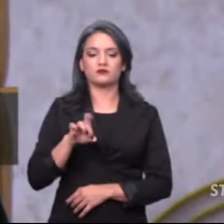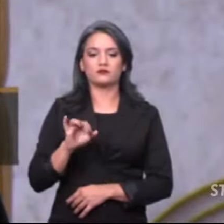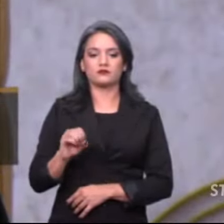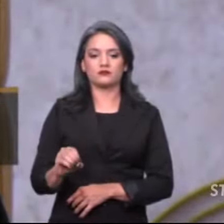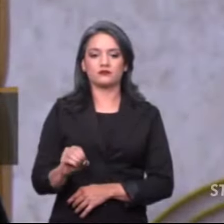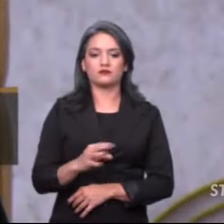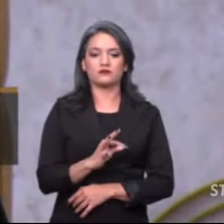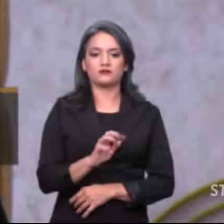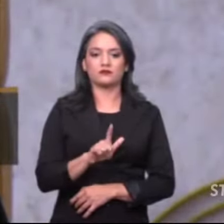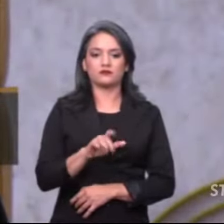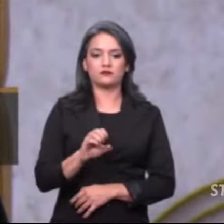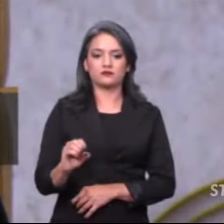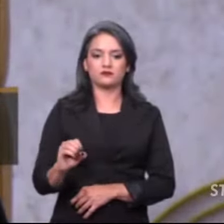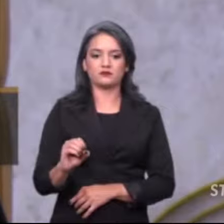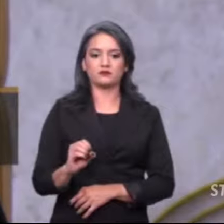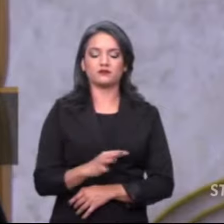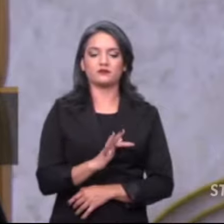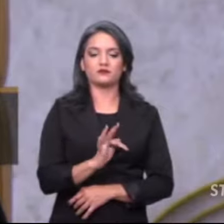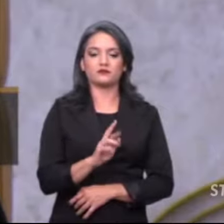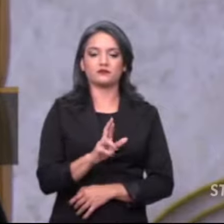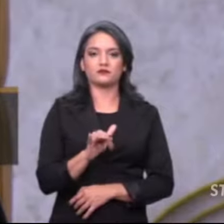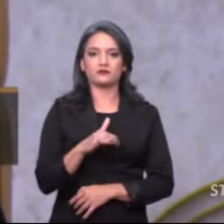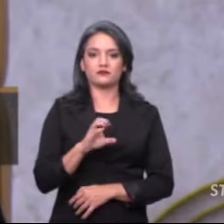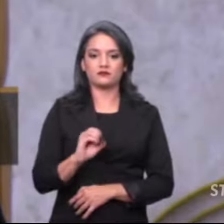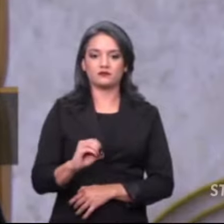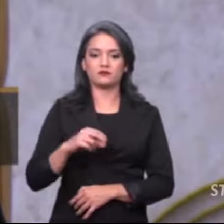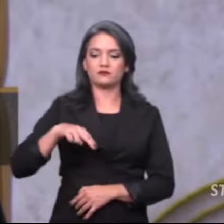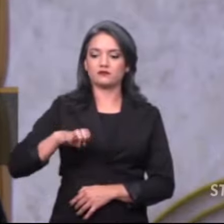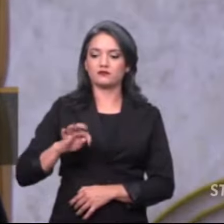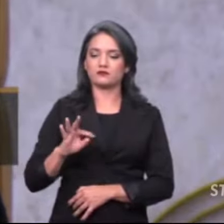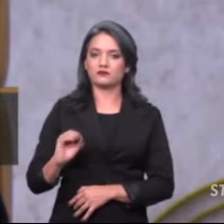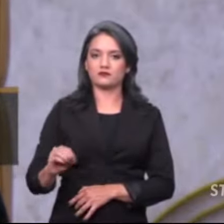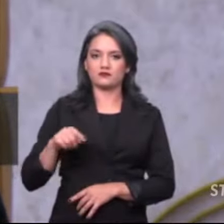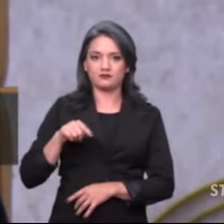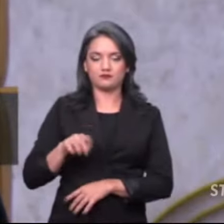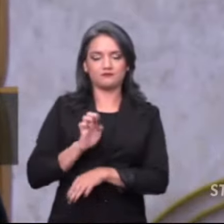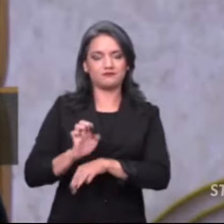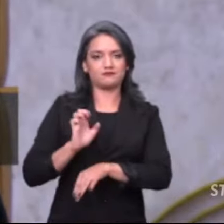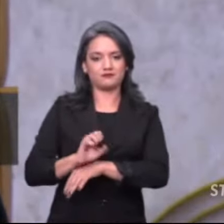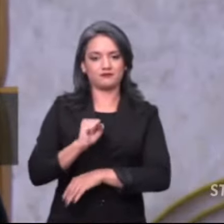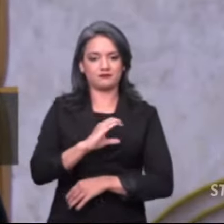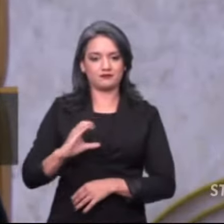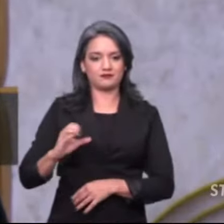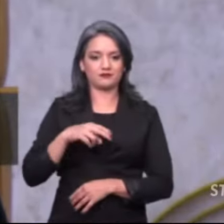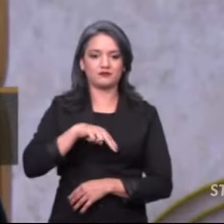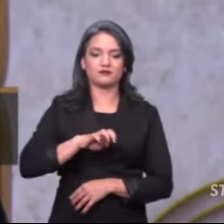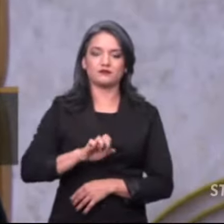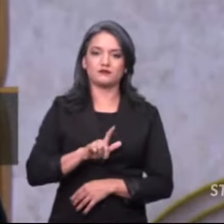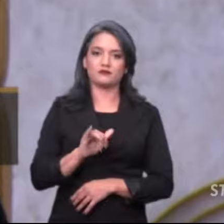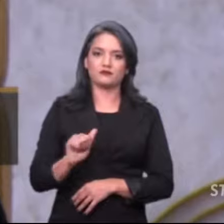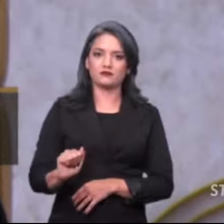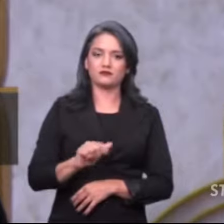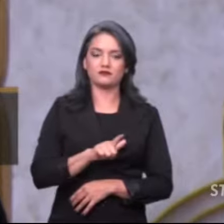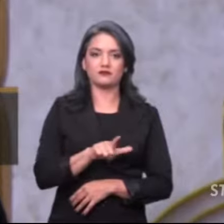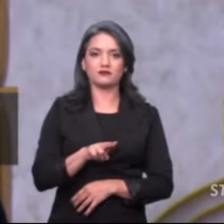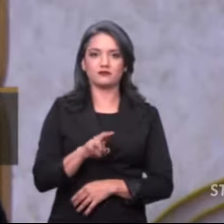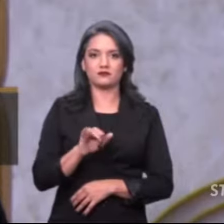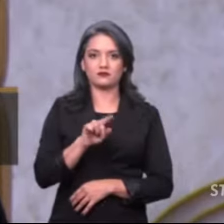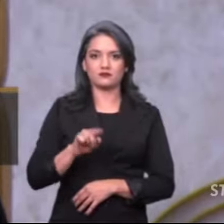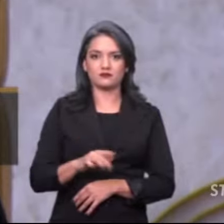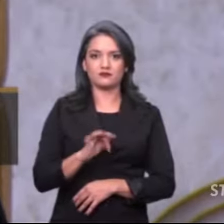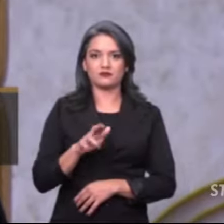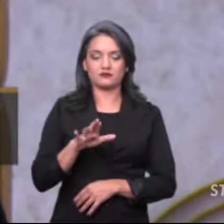Souza, Francisco José de Oliveira Neto, de Santa Catarina, Nélia Caminha Jorge, Luiz Fernando Kepen,